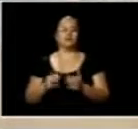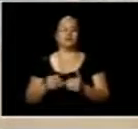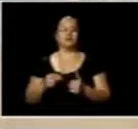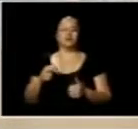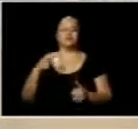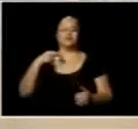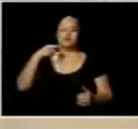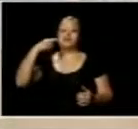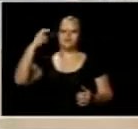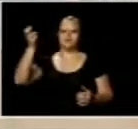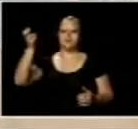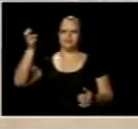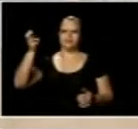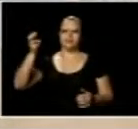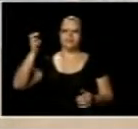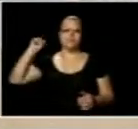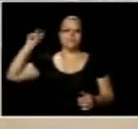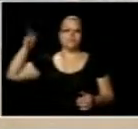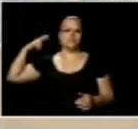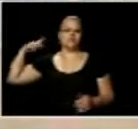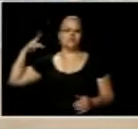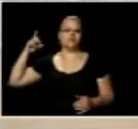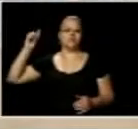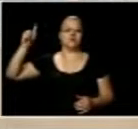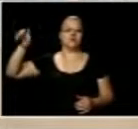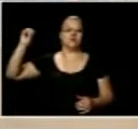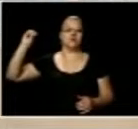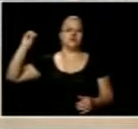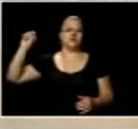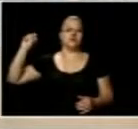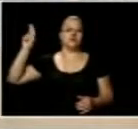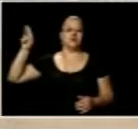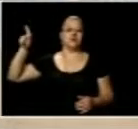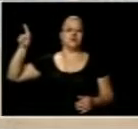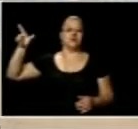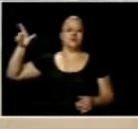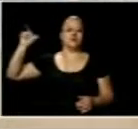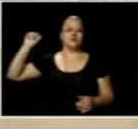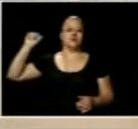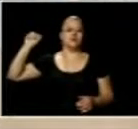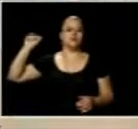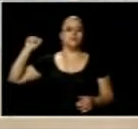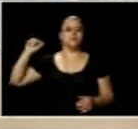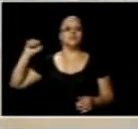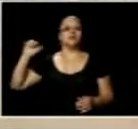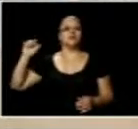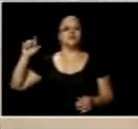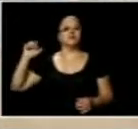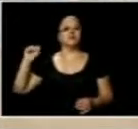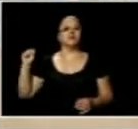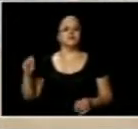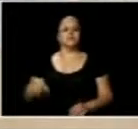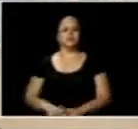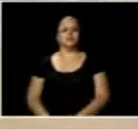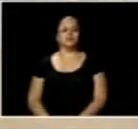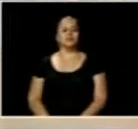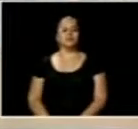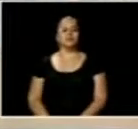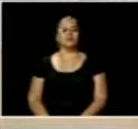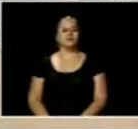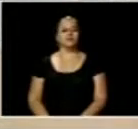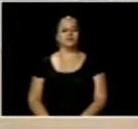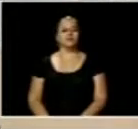vereador Douglas Carbone e o pedido do vereador Luizinho da Farmácia para que seja realizado no mesmo dia